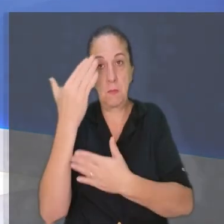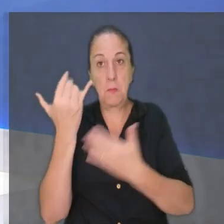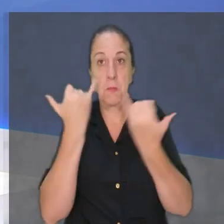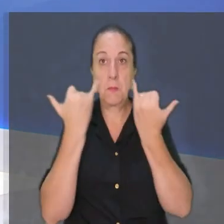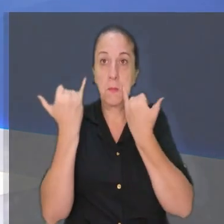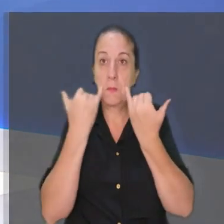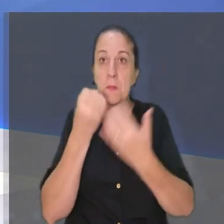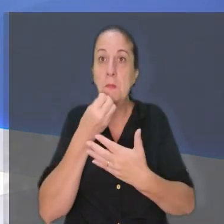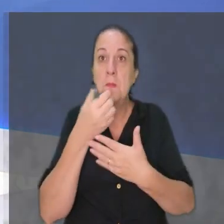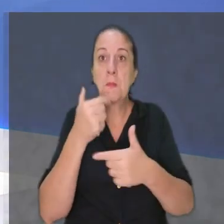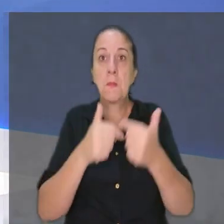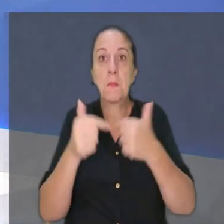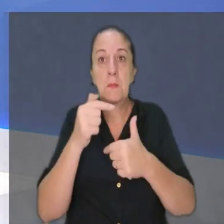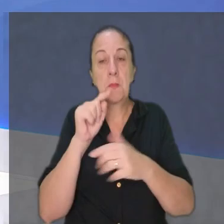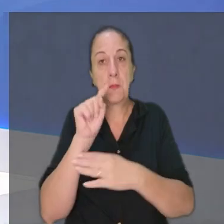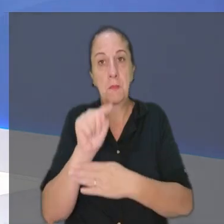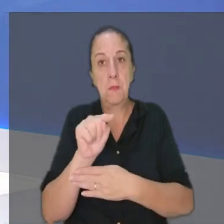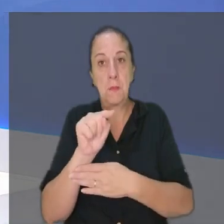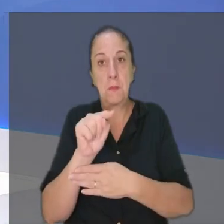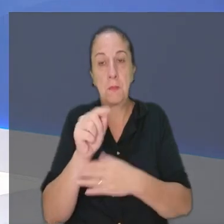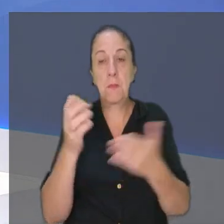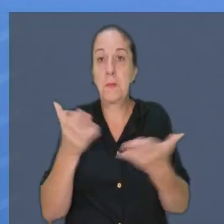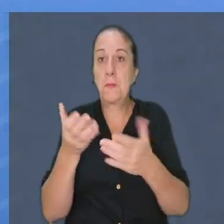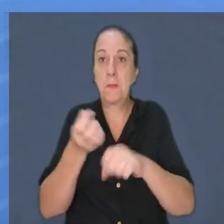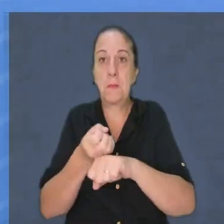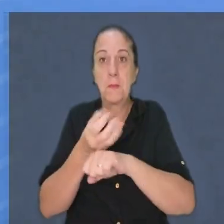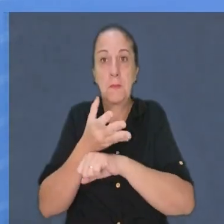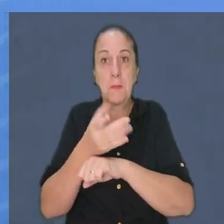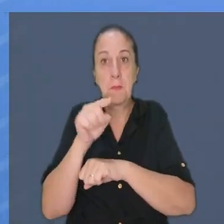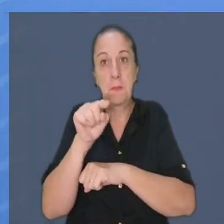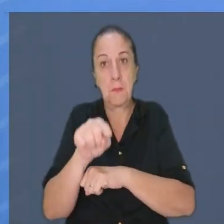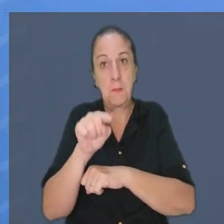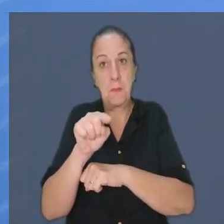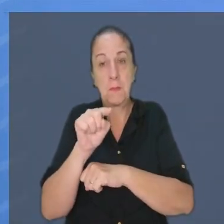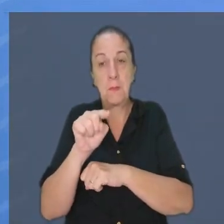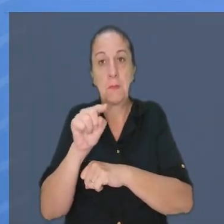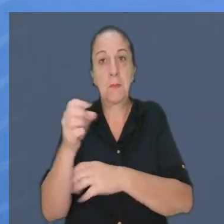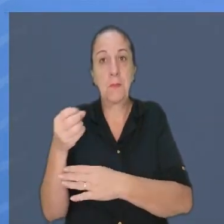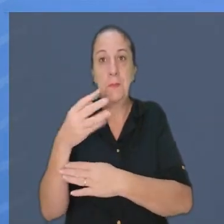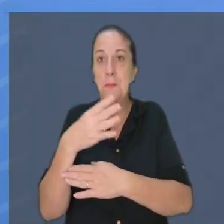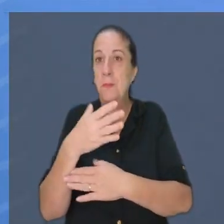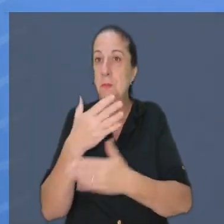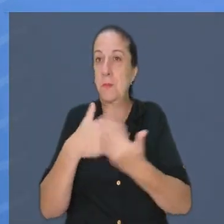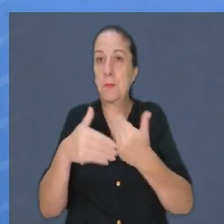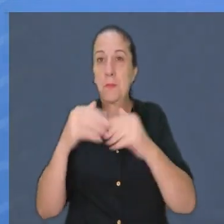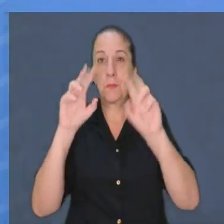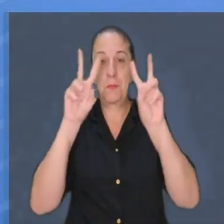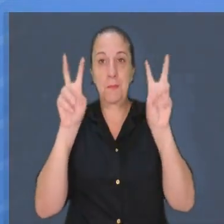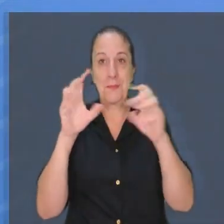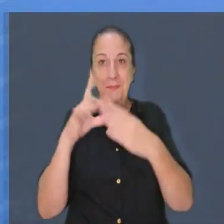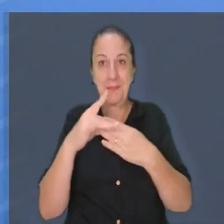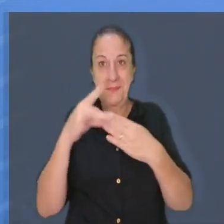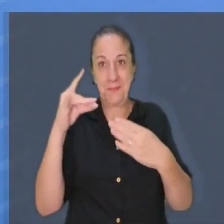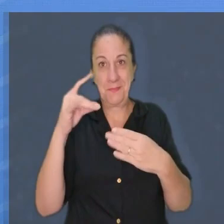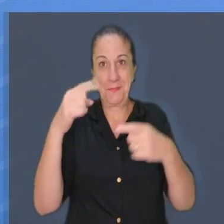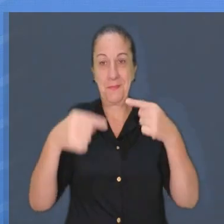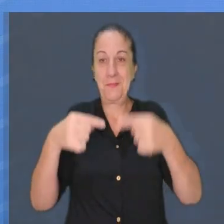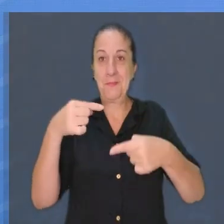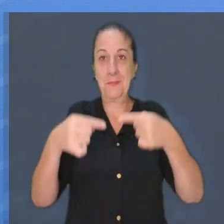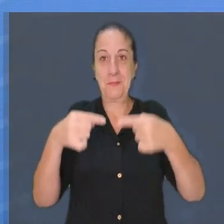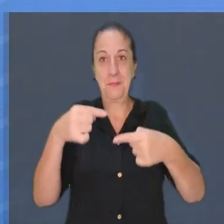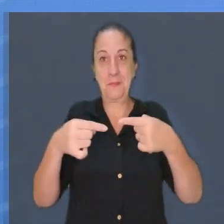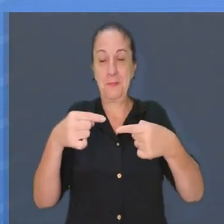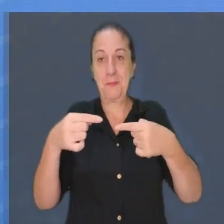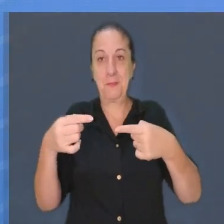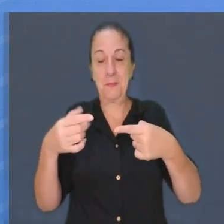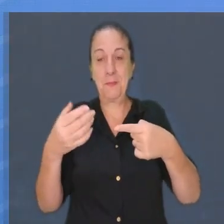Muito obrigada pelas informações e bom trabalho para você. Agora uma dica para você que quer ficar atualizado sobre temas que se destacam